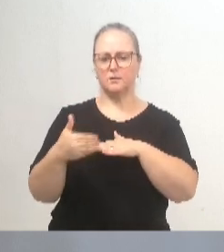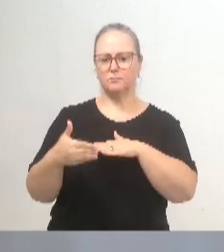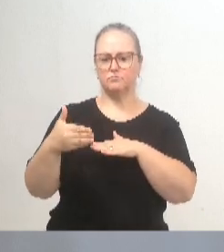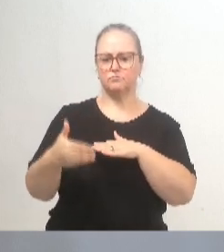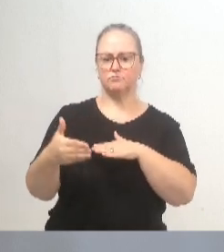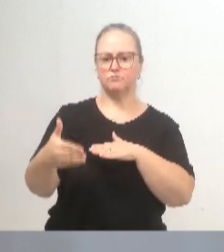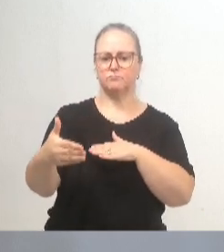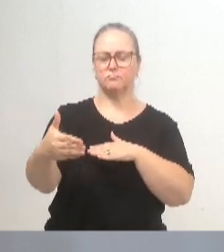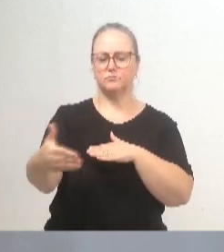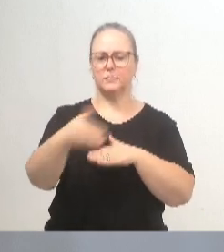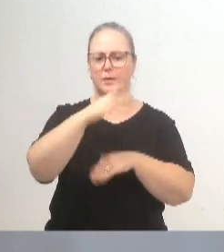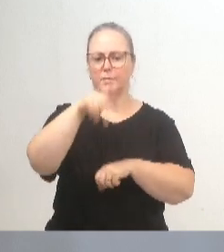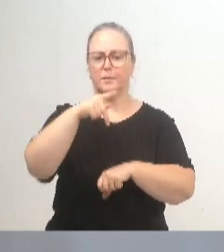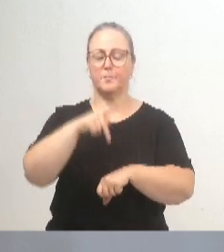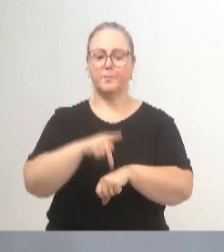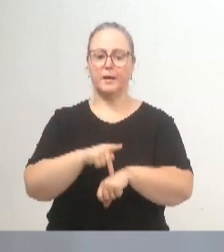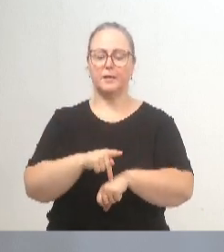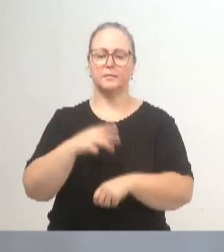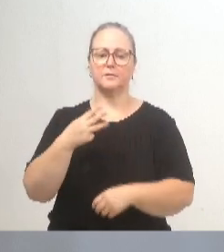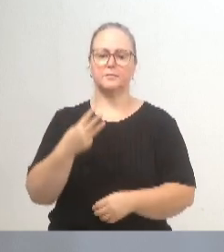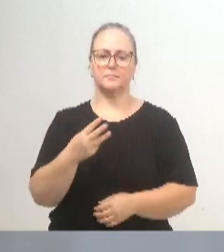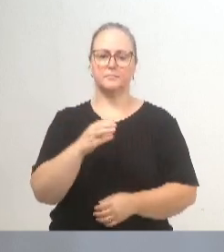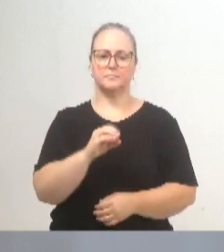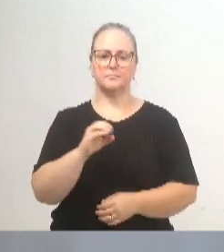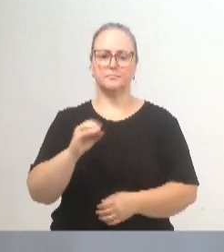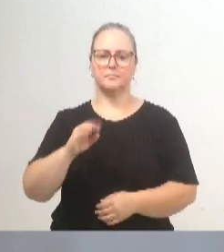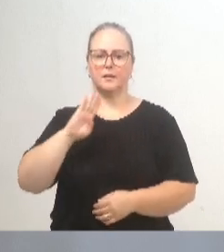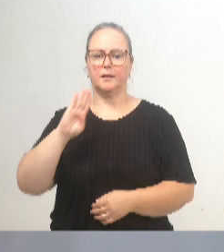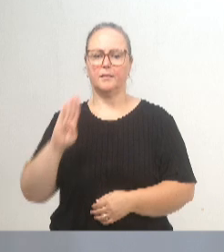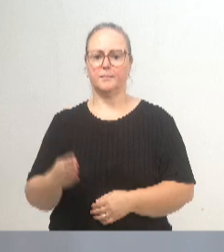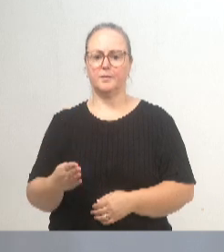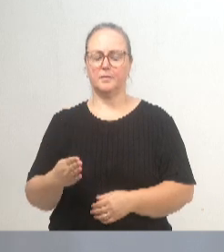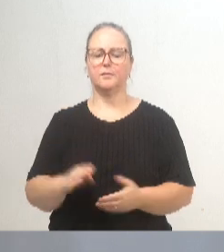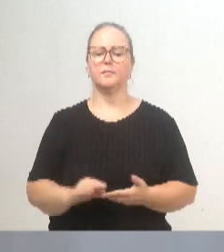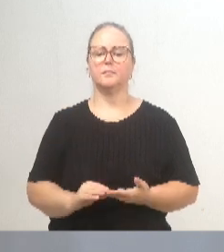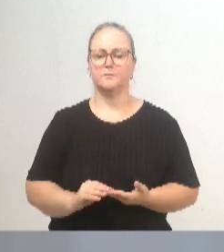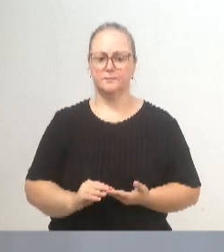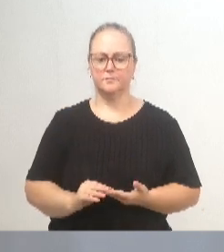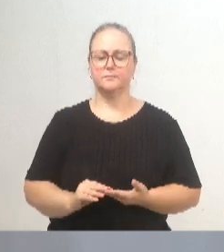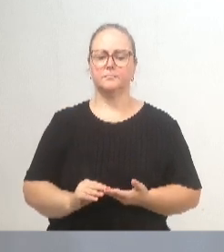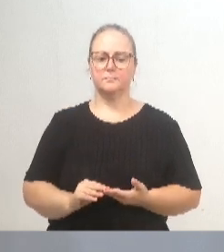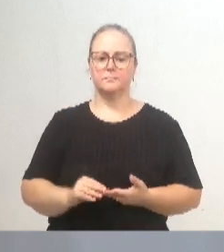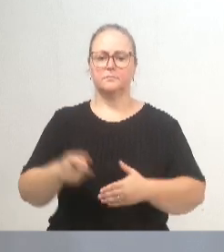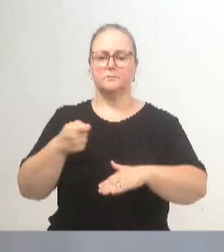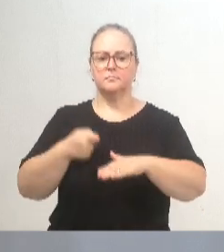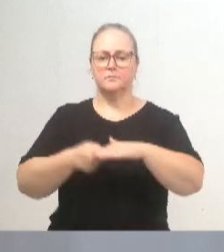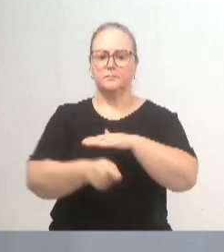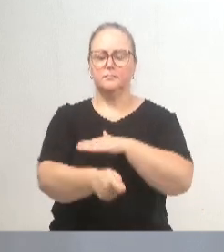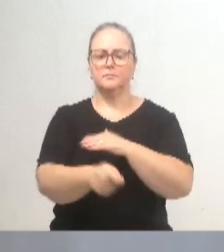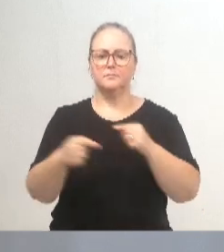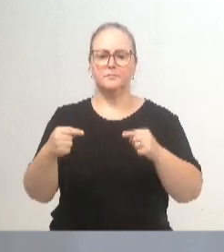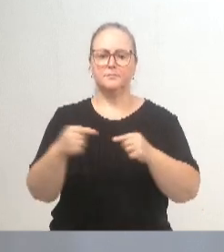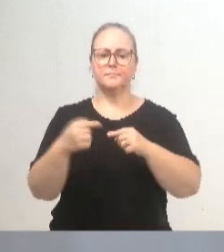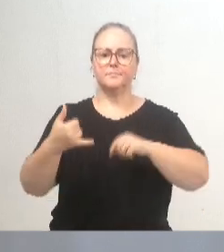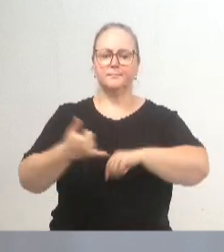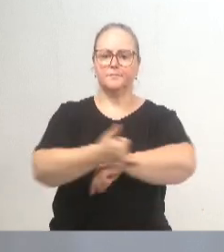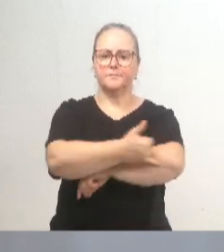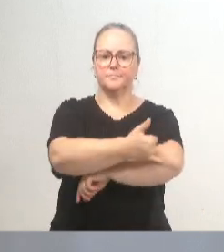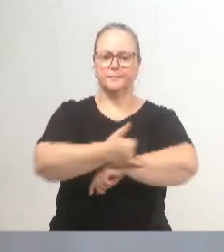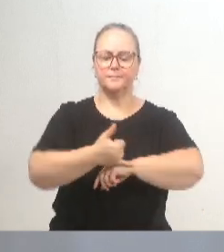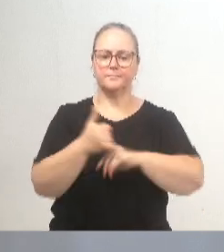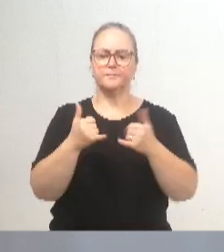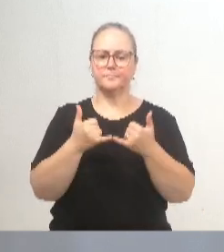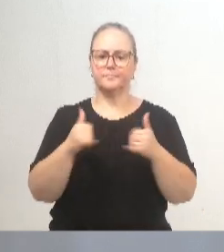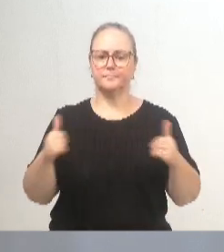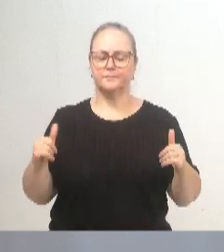prazo aqui no nosso país, 300 bilhões de investimentos. São investimentos que se falam em infraestrutura, logística, energia,